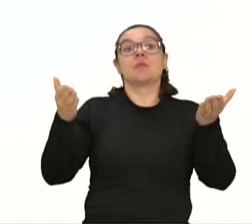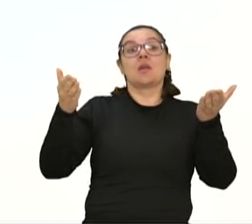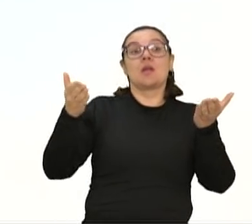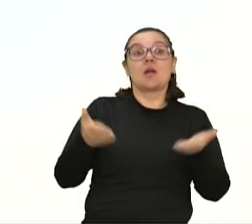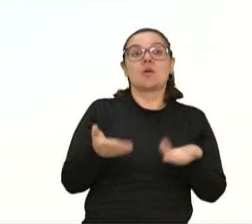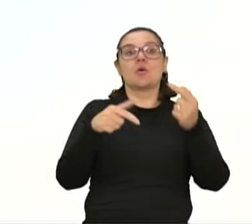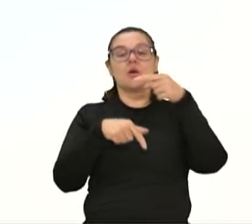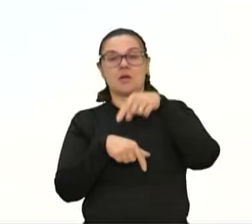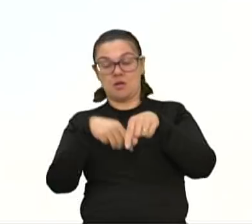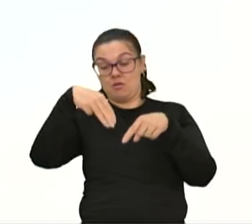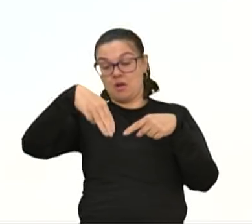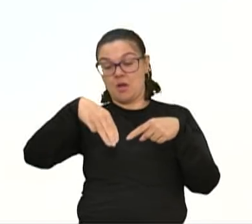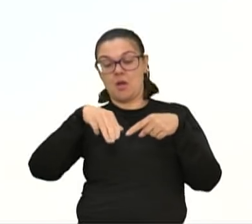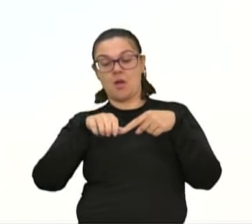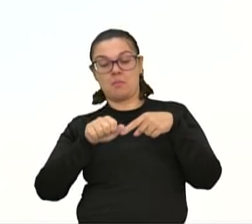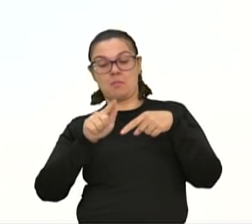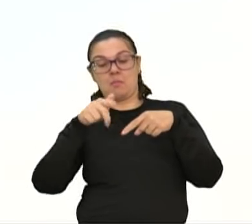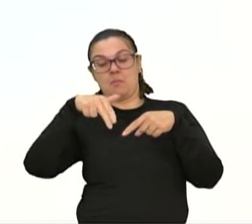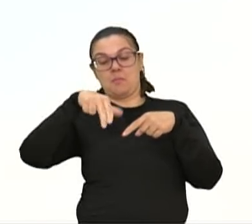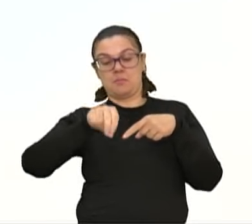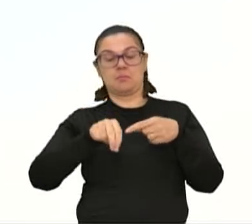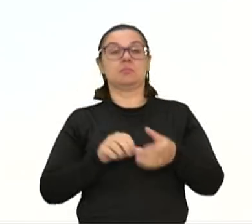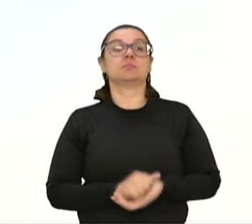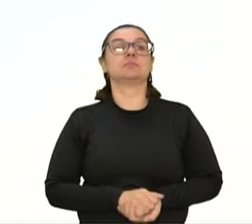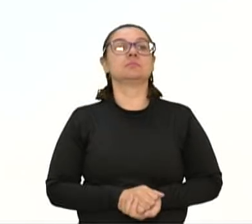Agora, Alberto Magno.